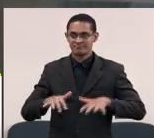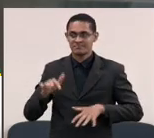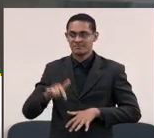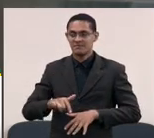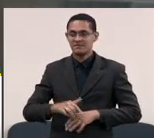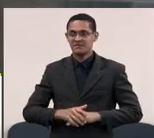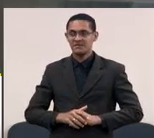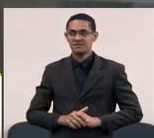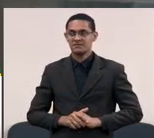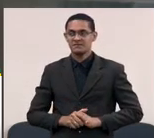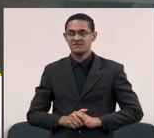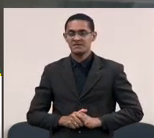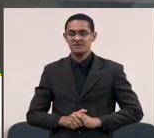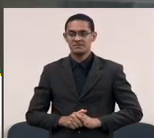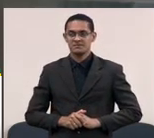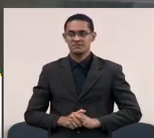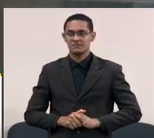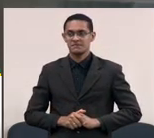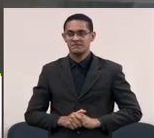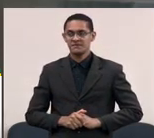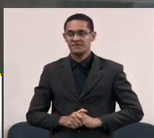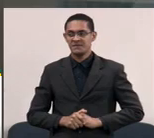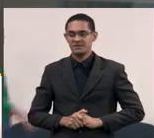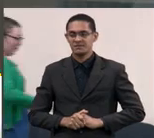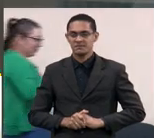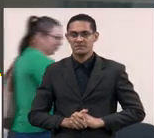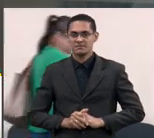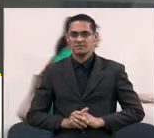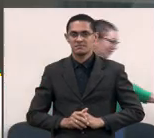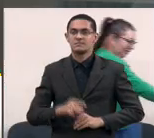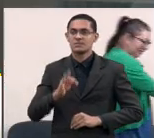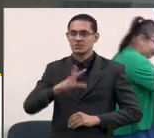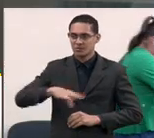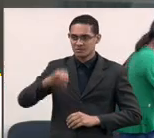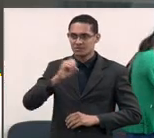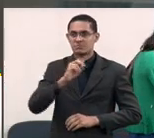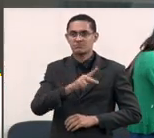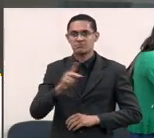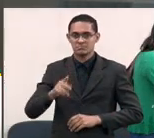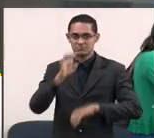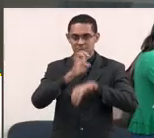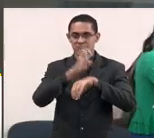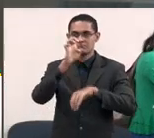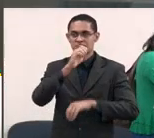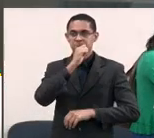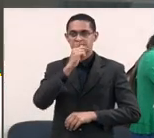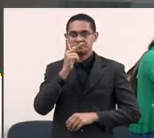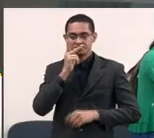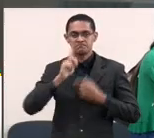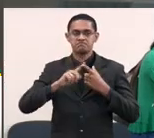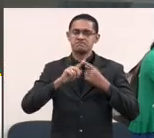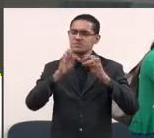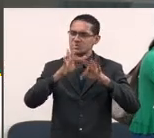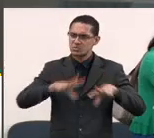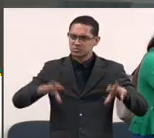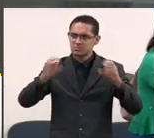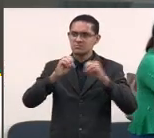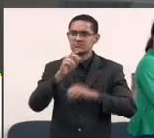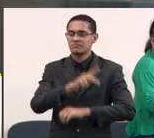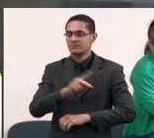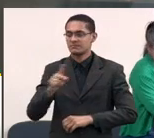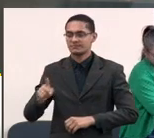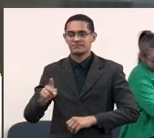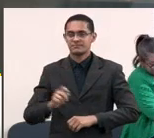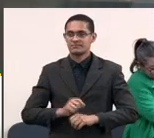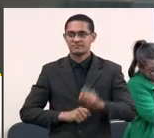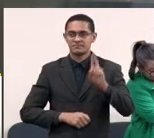estão presentes, os que não estão presentes também, a todos os professores do Estado do Amapá, a todos os professores da UEAP, em